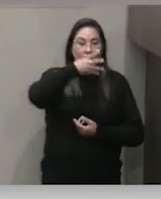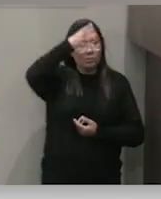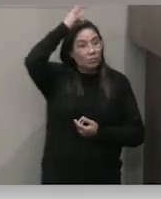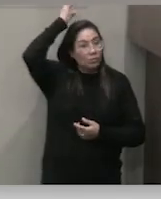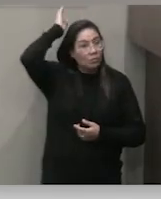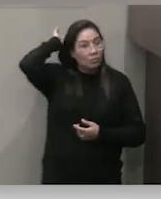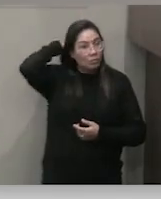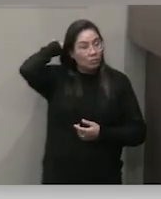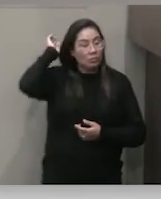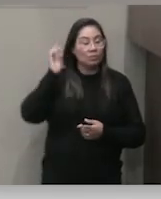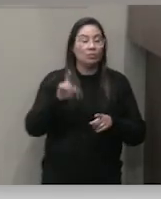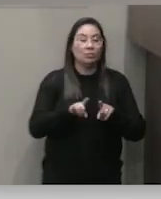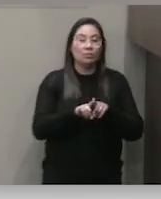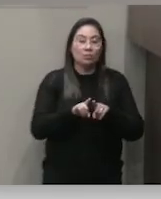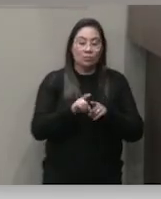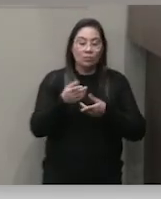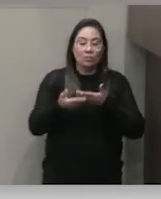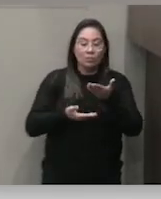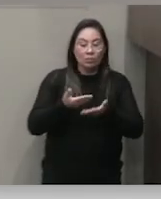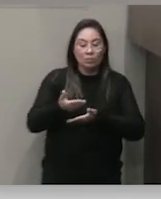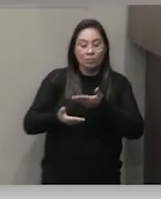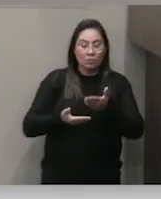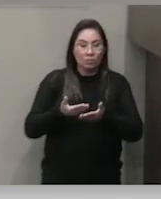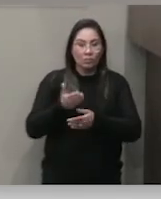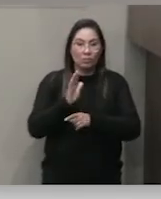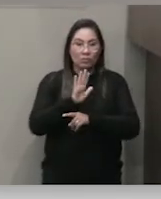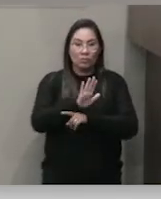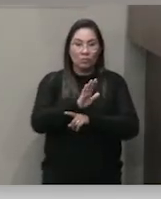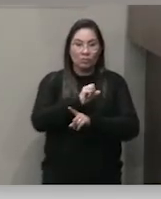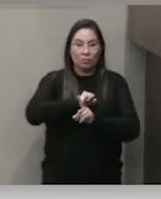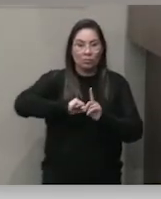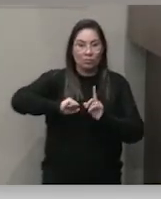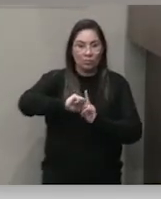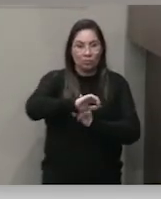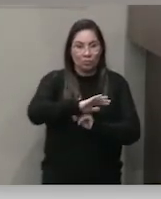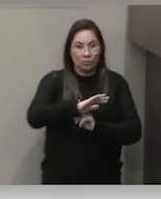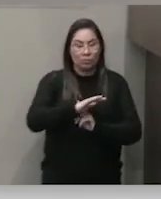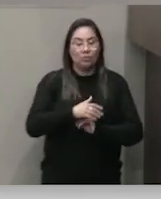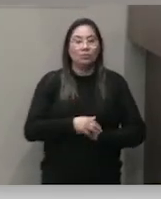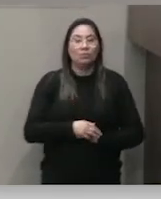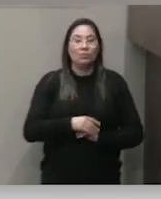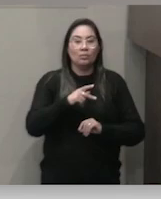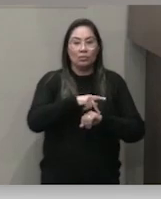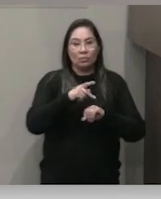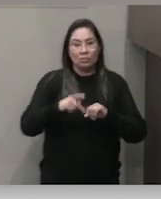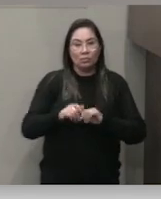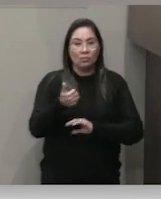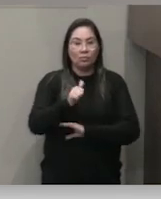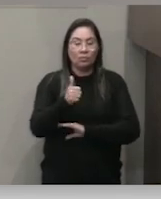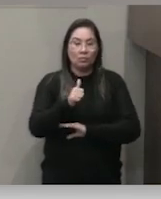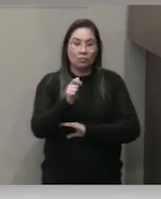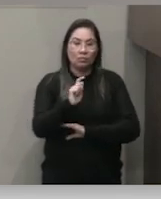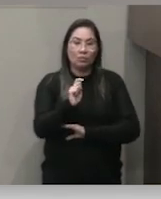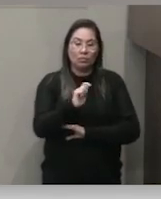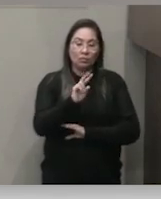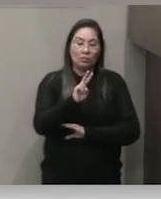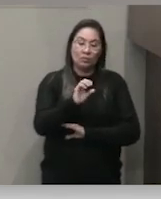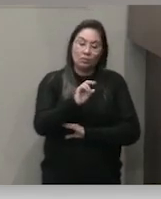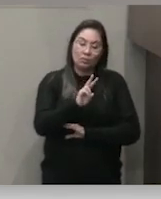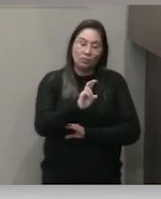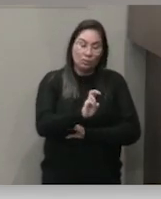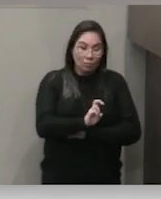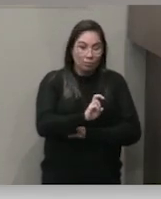Militar, prestando relevantes serviços à comunidade. Passo Fundo, 11 de agosto de